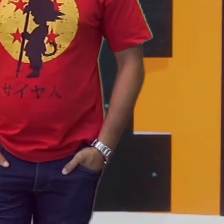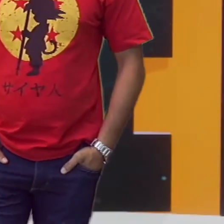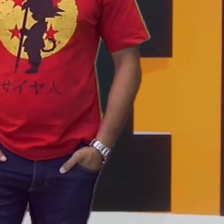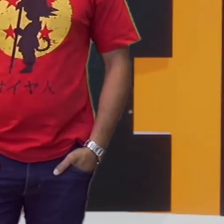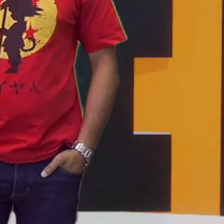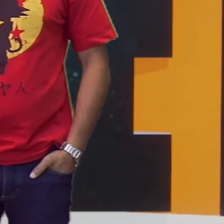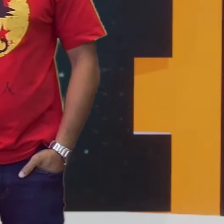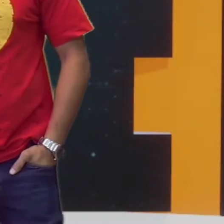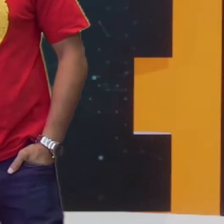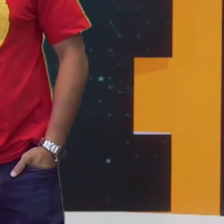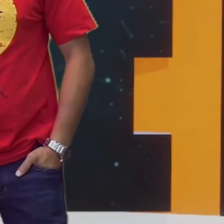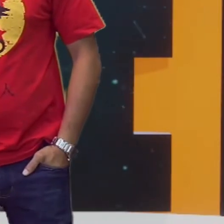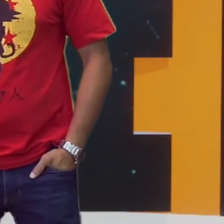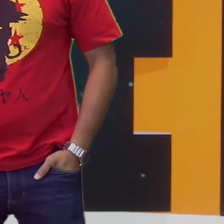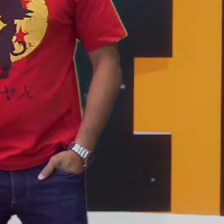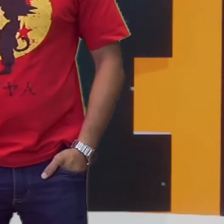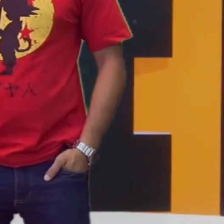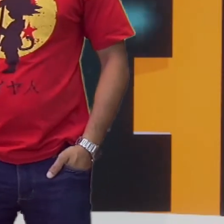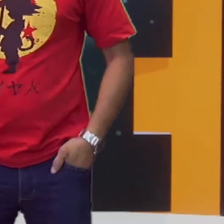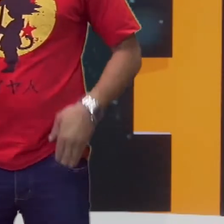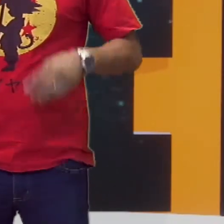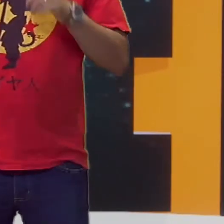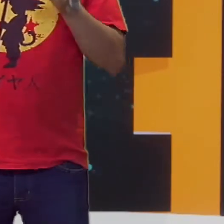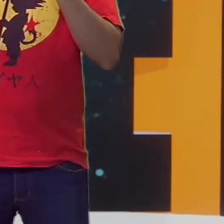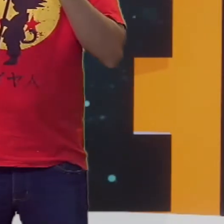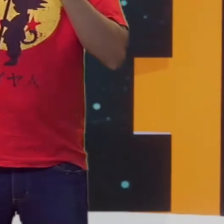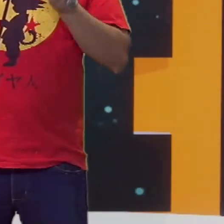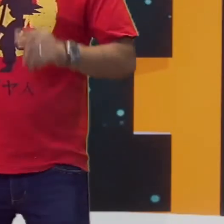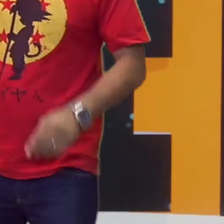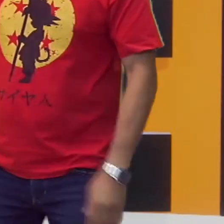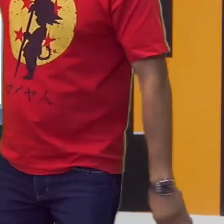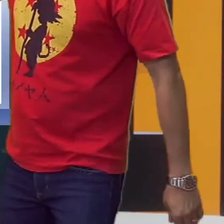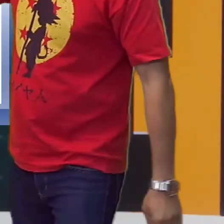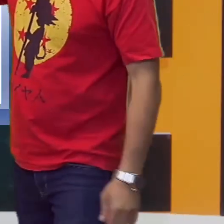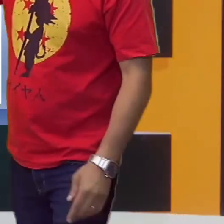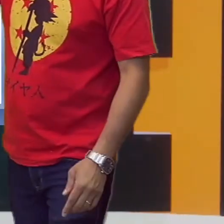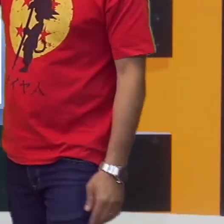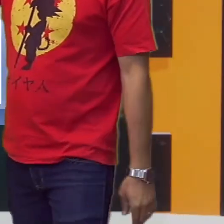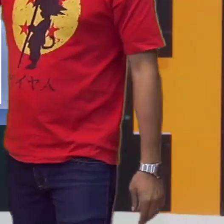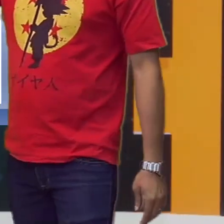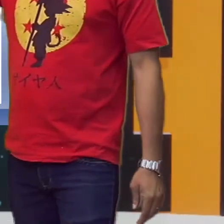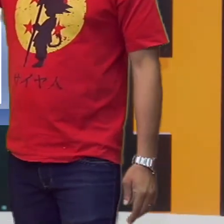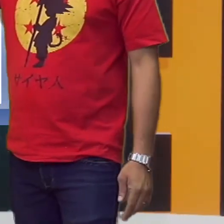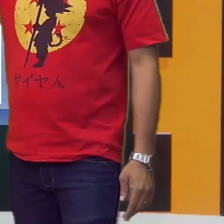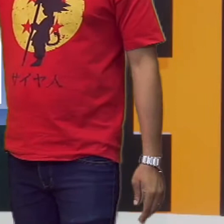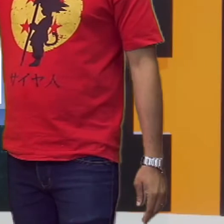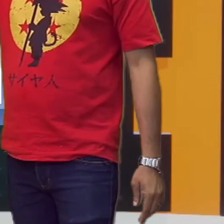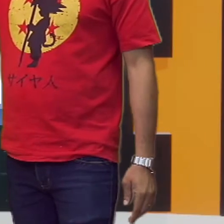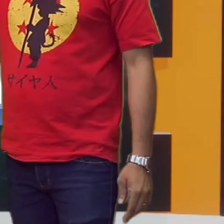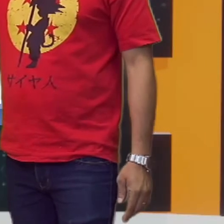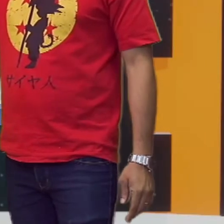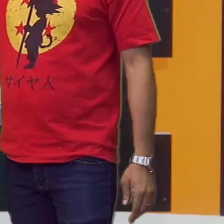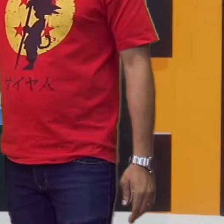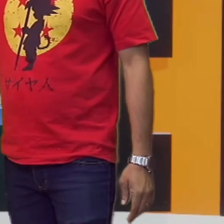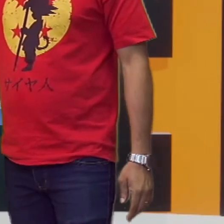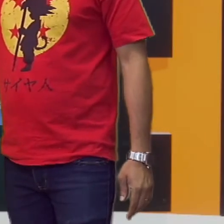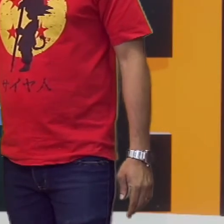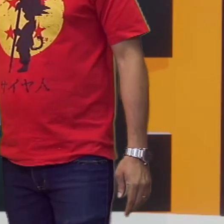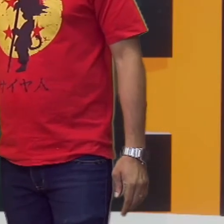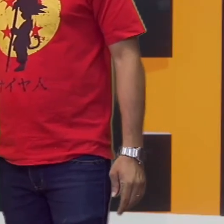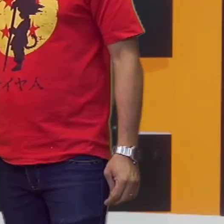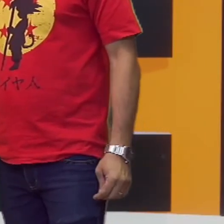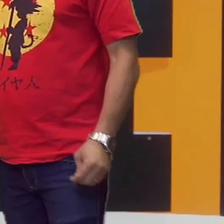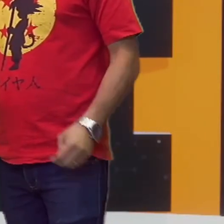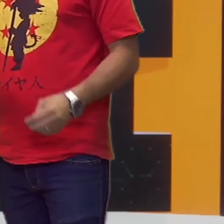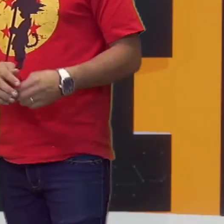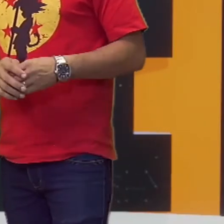né? Isso. Ai, quem é a geratriz, pelo amor de Deus? Geratriz é aquela reta aqui, ó. Ao ladinho, né? É paralelo Isso, essa com... curvazinha que tem aqui, ó,